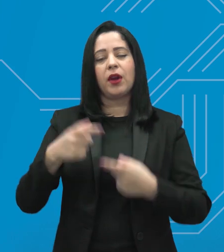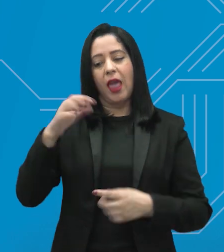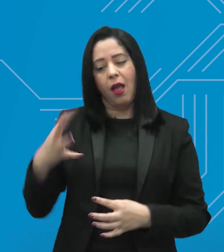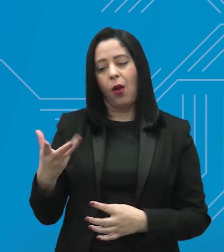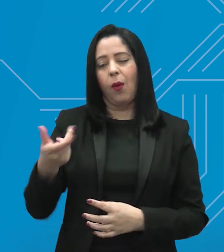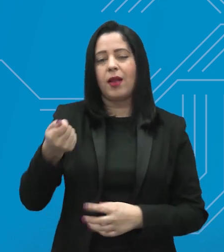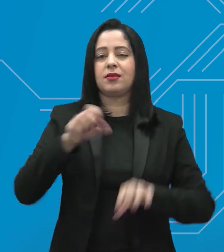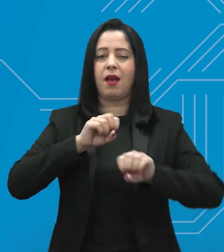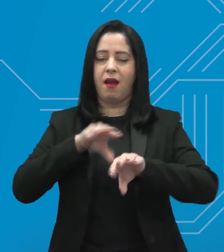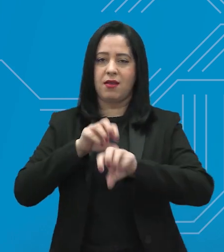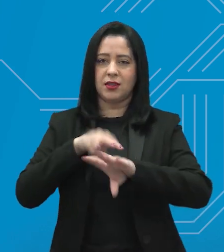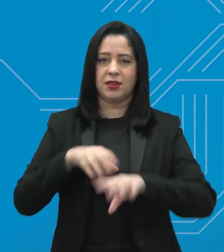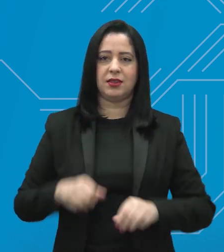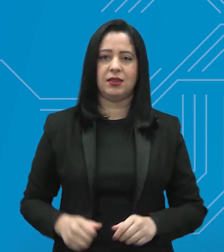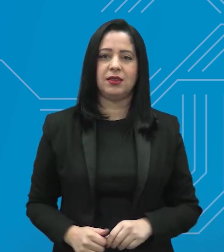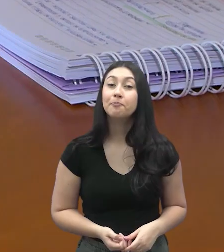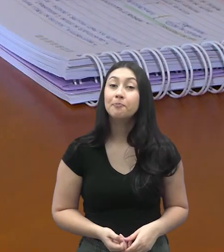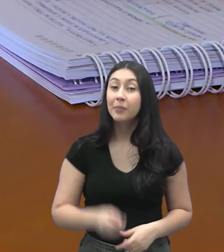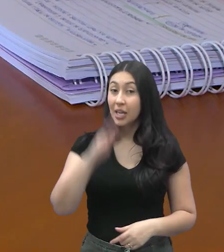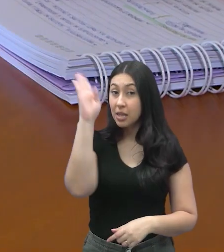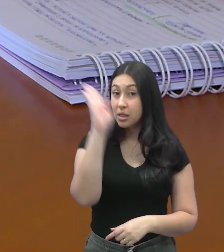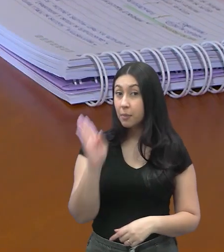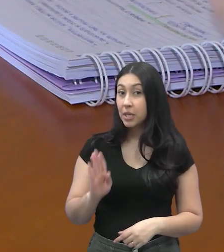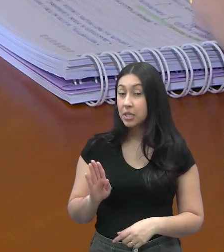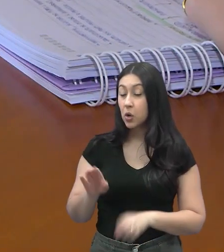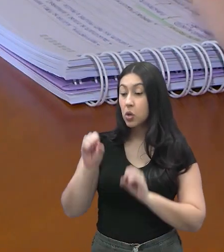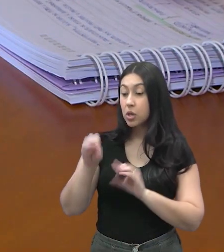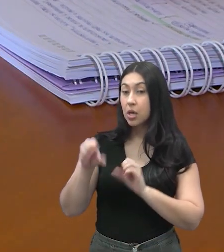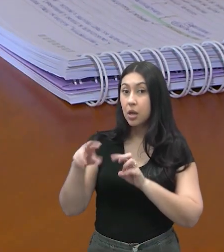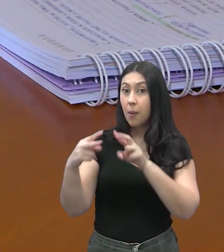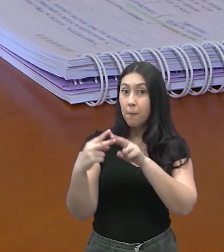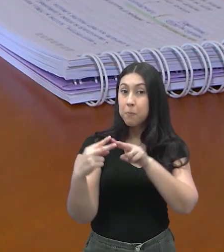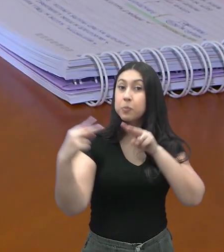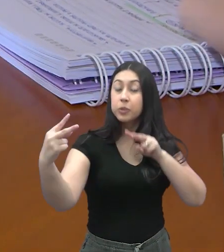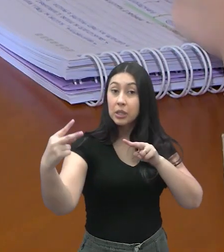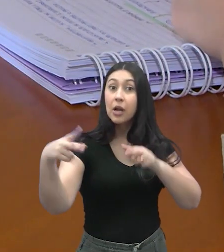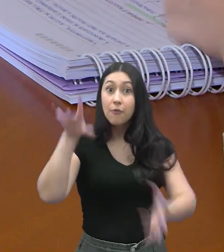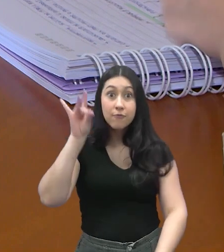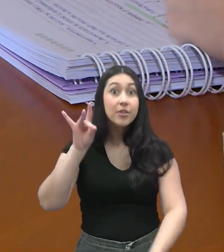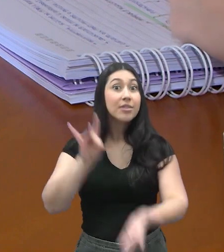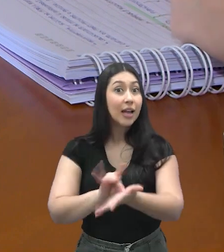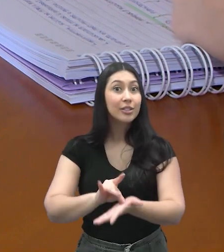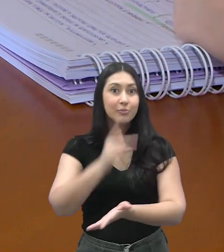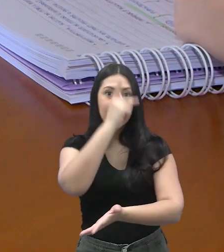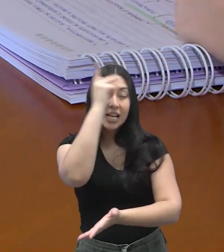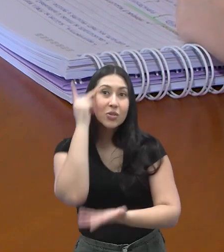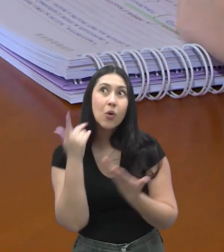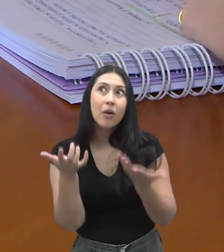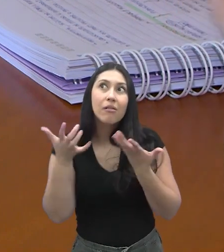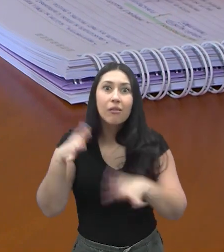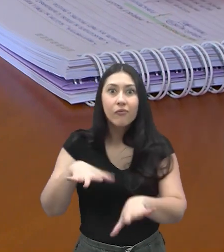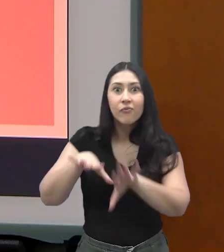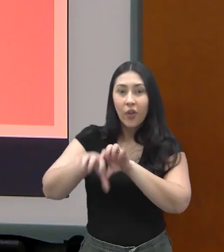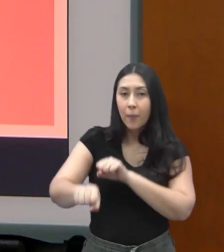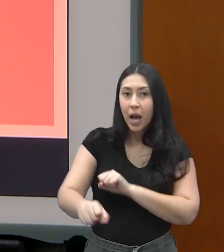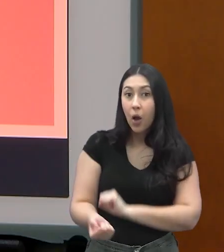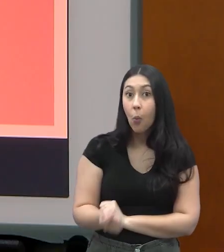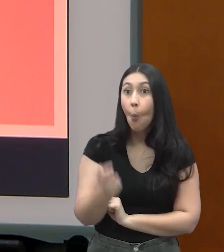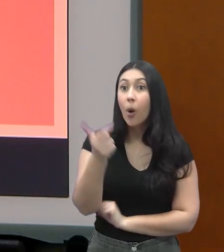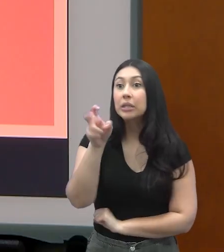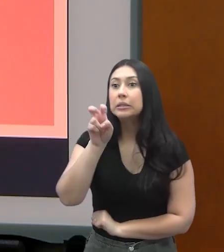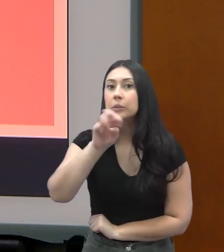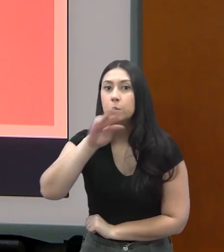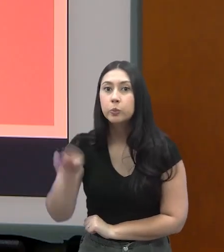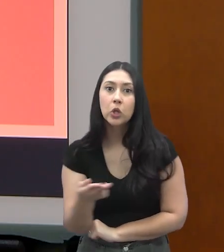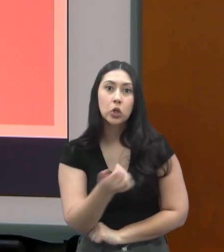pela qualidade do ensino. No Brasil, o ensino à distância virou uma realidade para muitos que sonham com um diploma. São